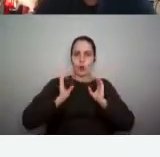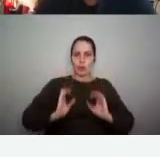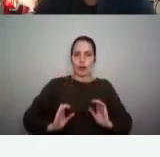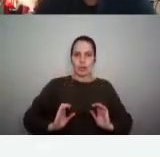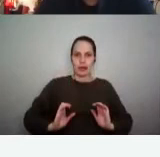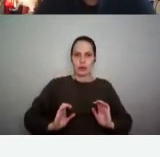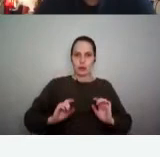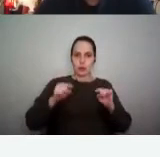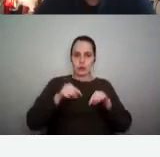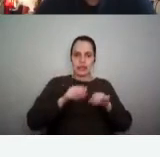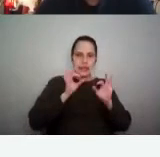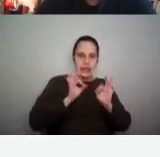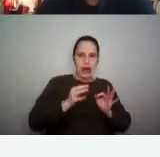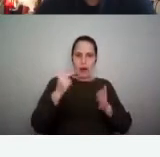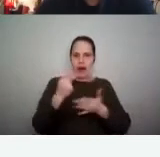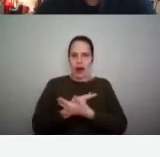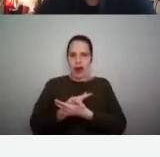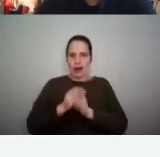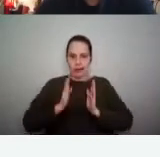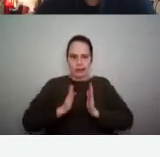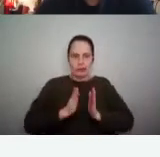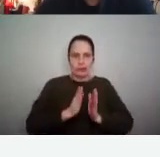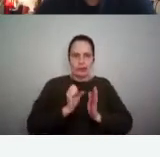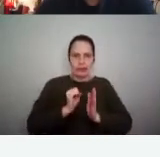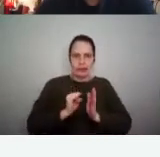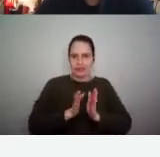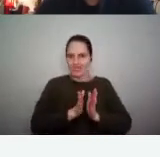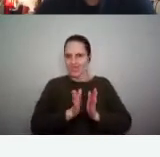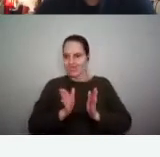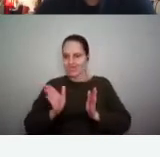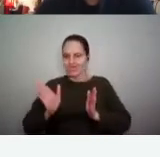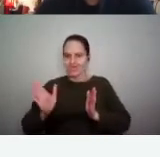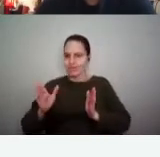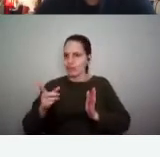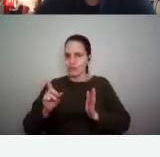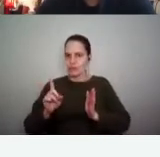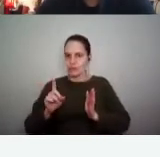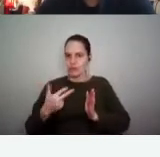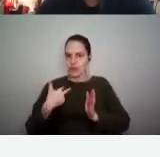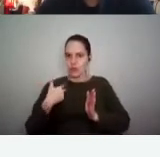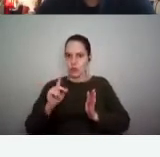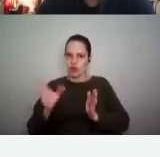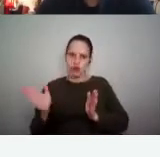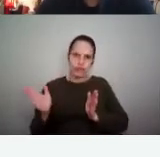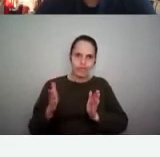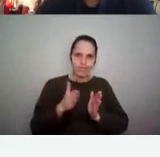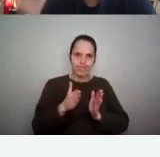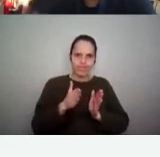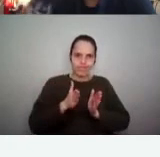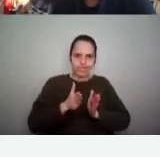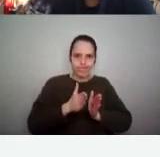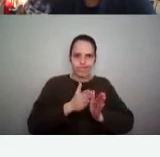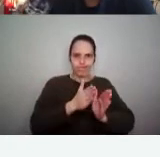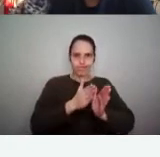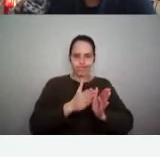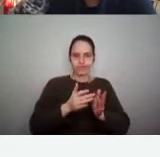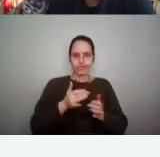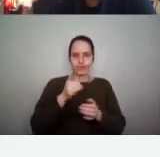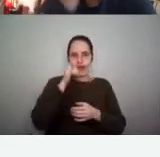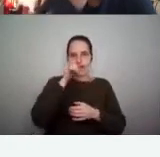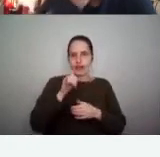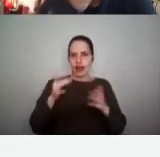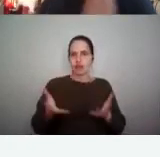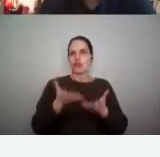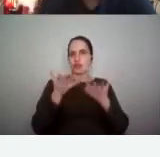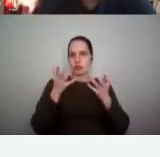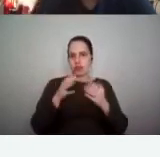né, e aonde o que saía fora daquilo era punido e necessariamente não estimulado, né? E